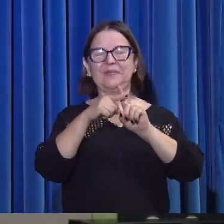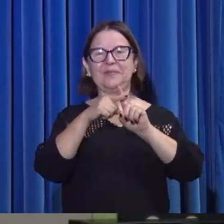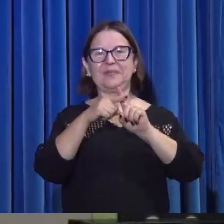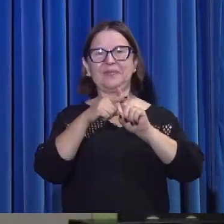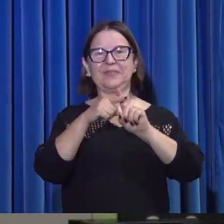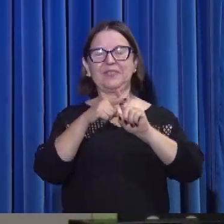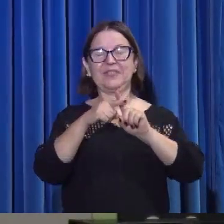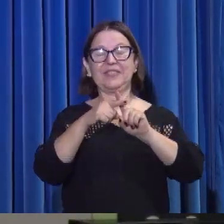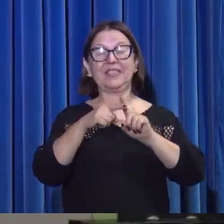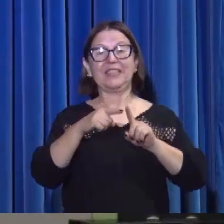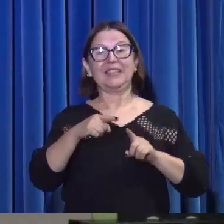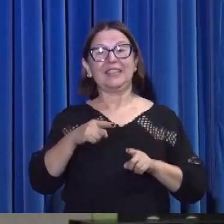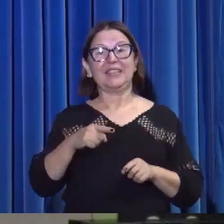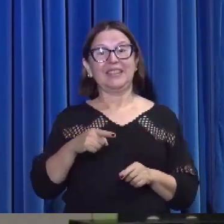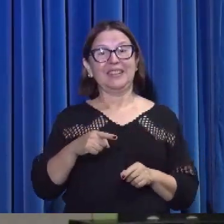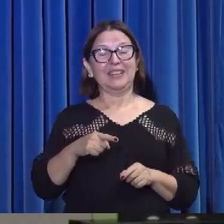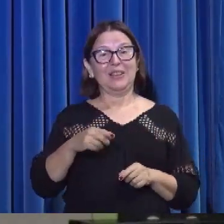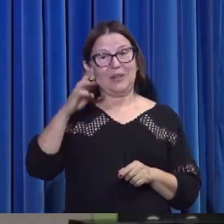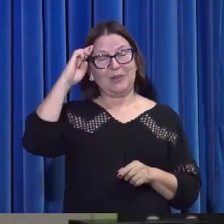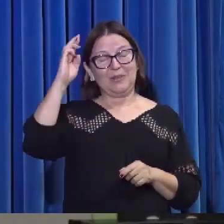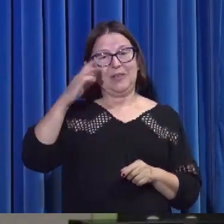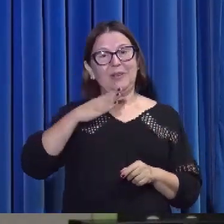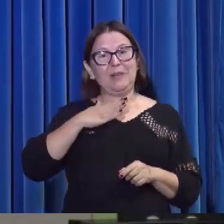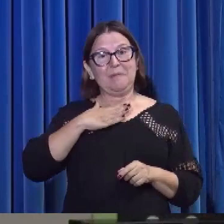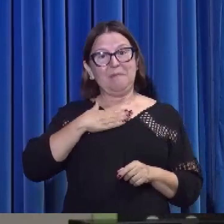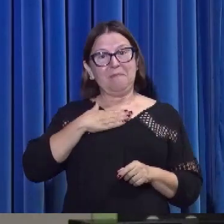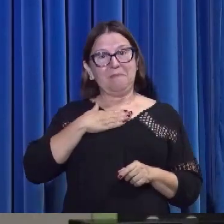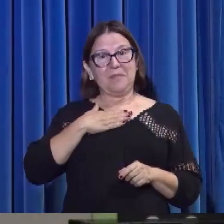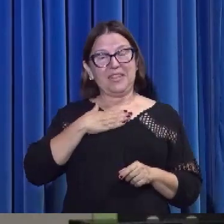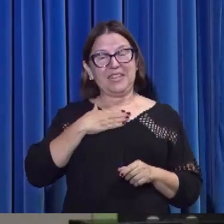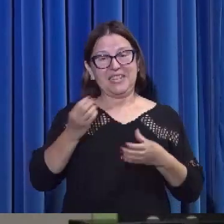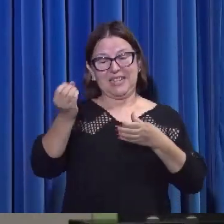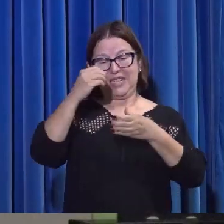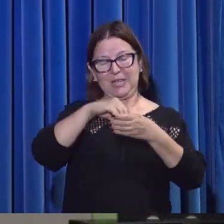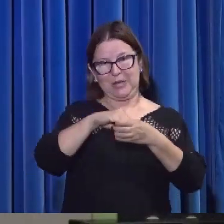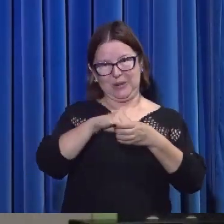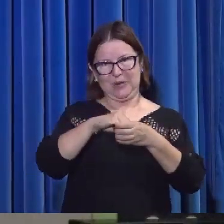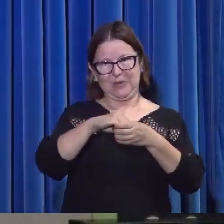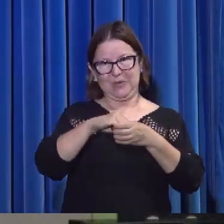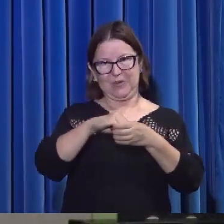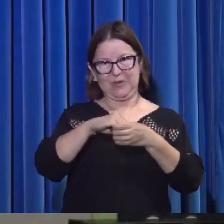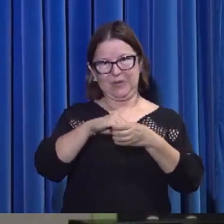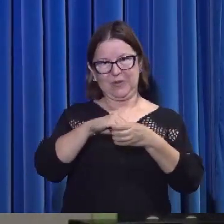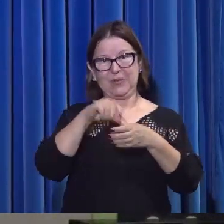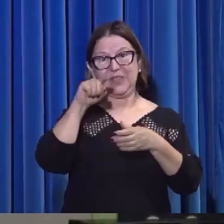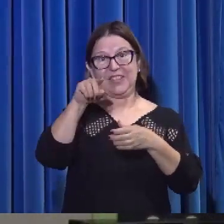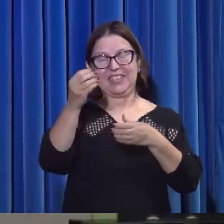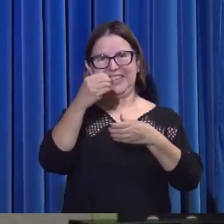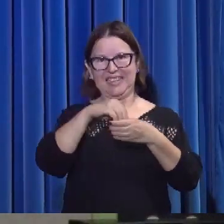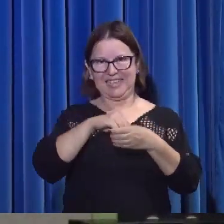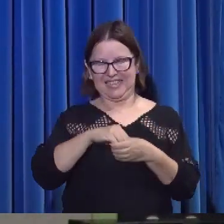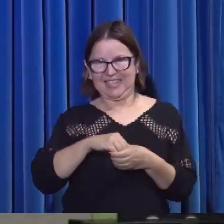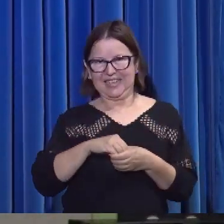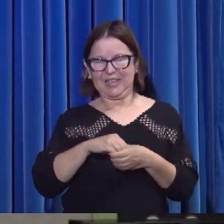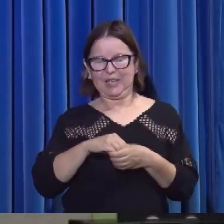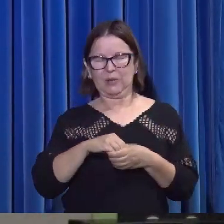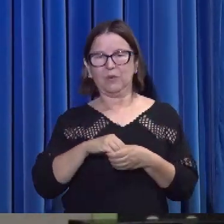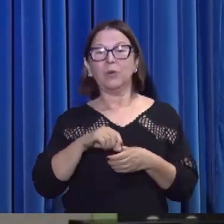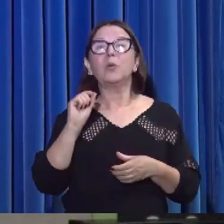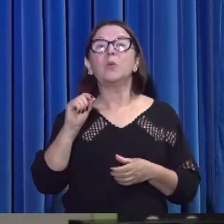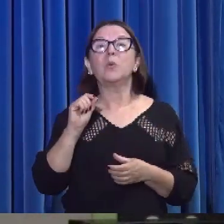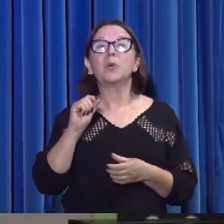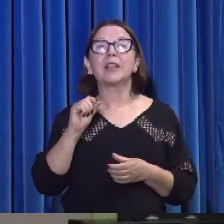me atraiu, nos atraiu no corpo santo dele. Atraiu o quê? O Maurício Pessoa? Não. O pecado,